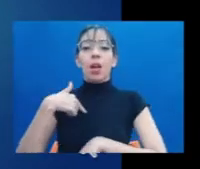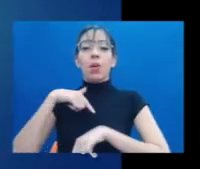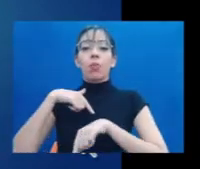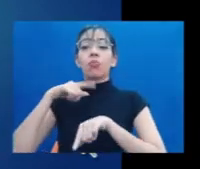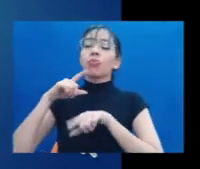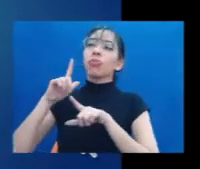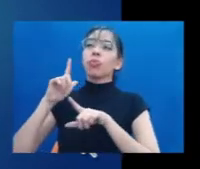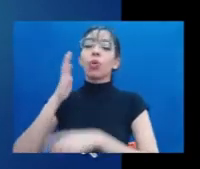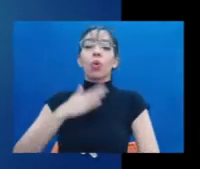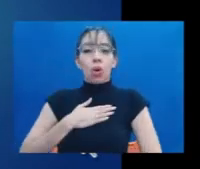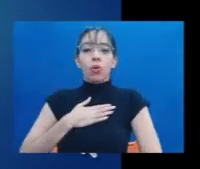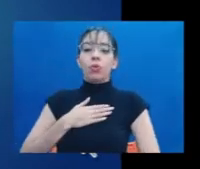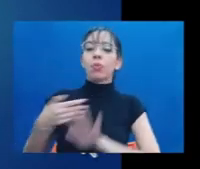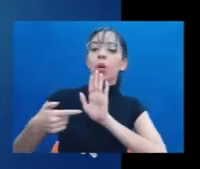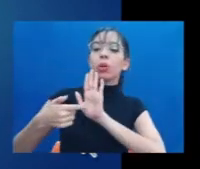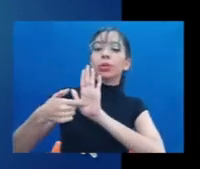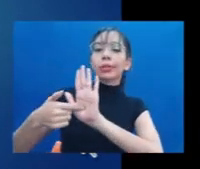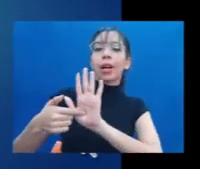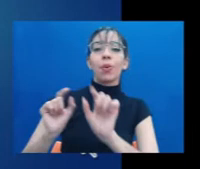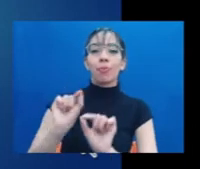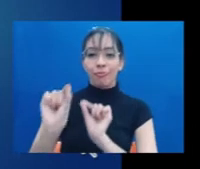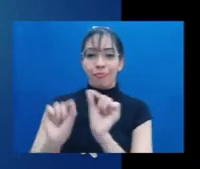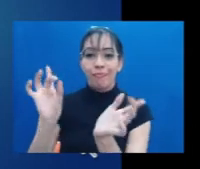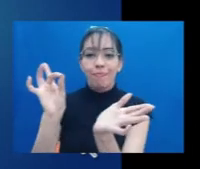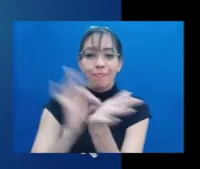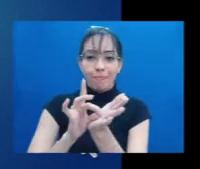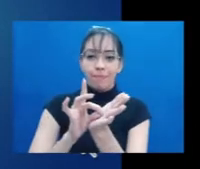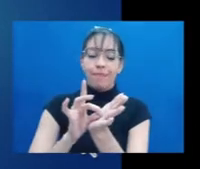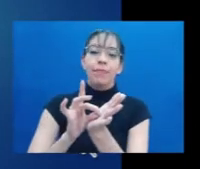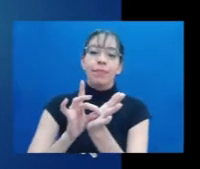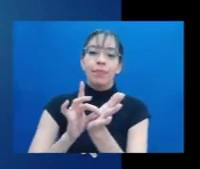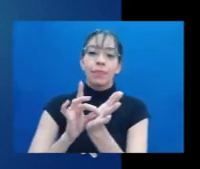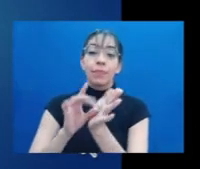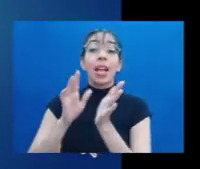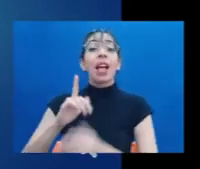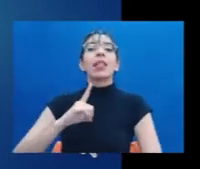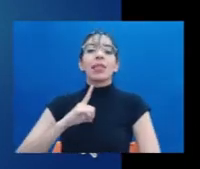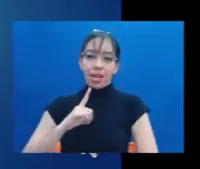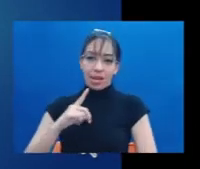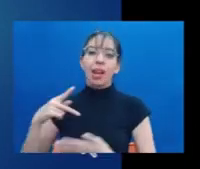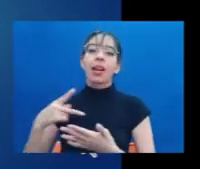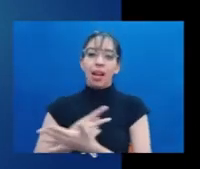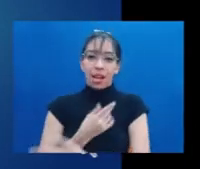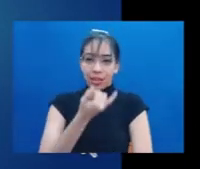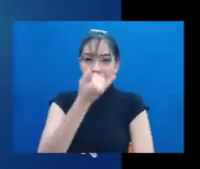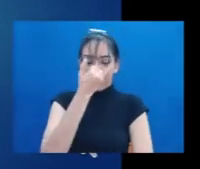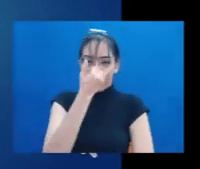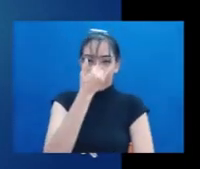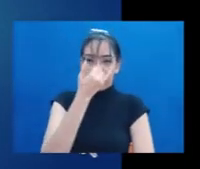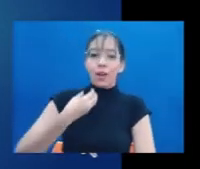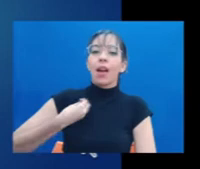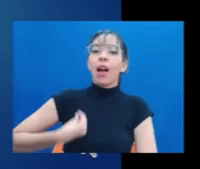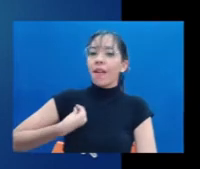Então, na disciplina, gente, eu opto por trazer a realidade para vocês, por mais contundente que isso possa parecer. Então, os acidentes